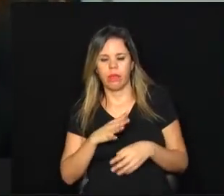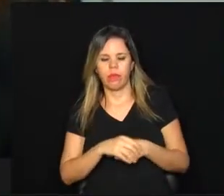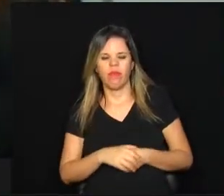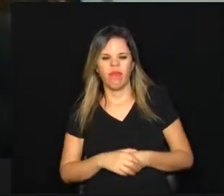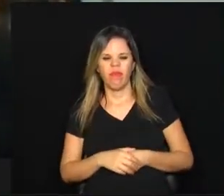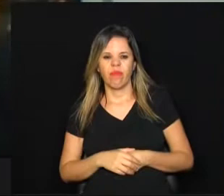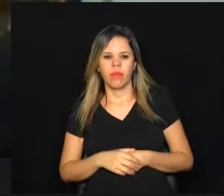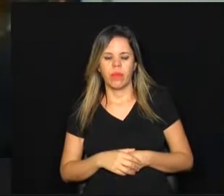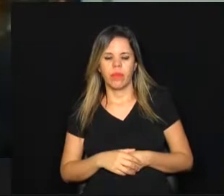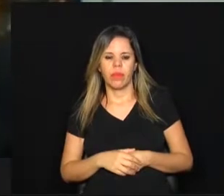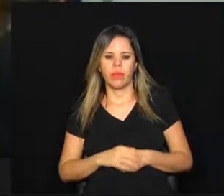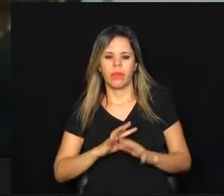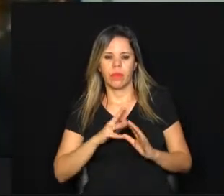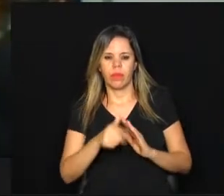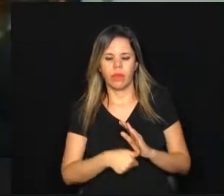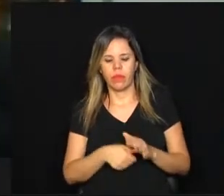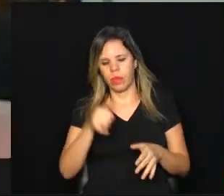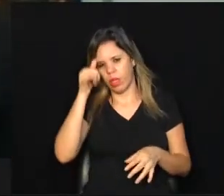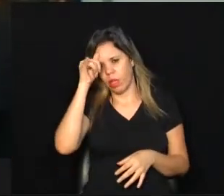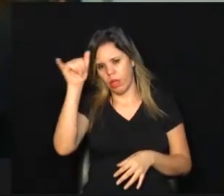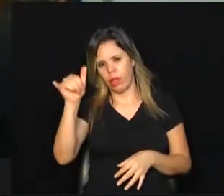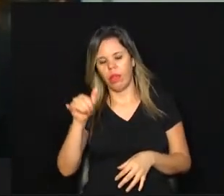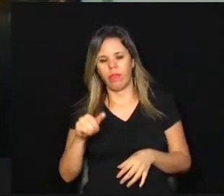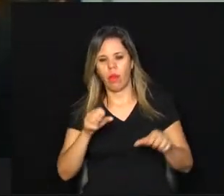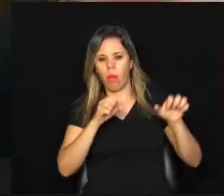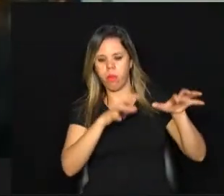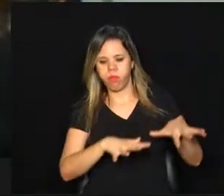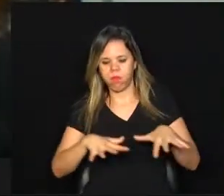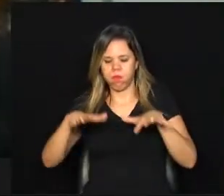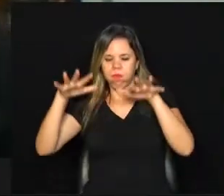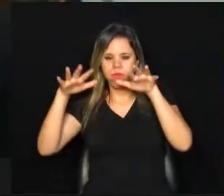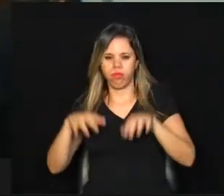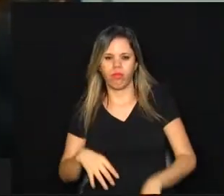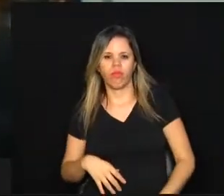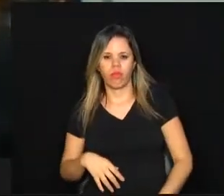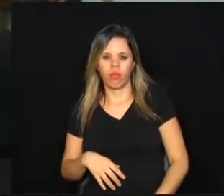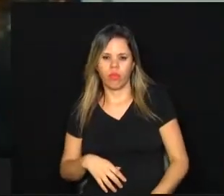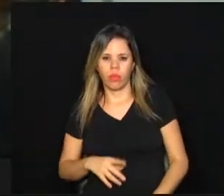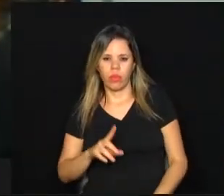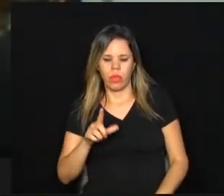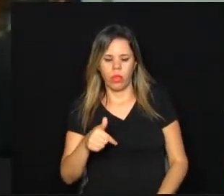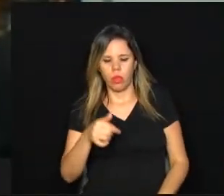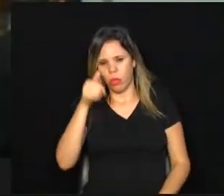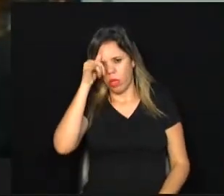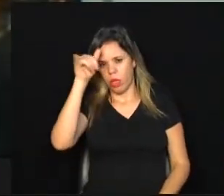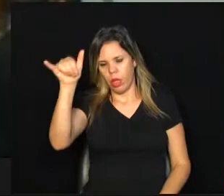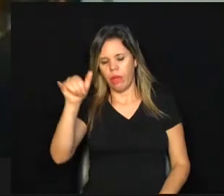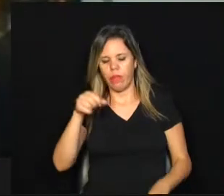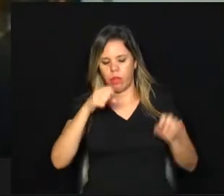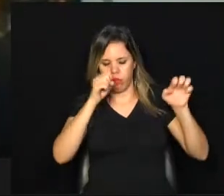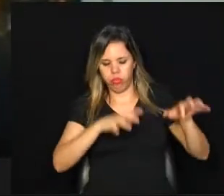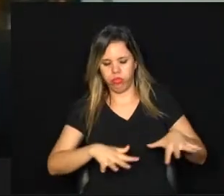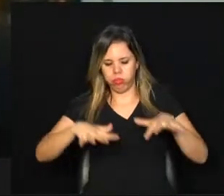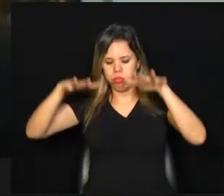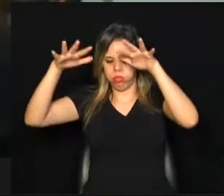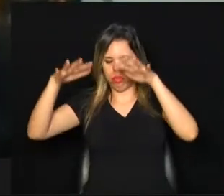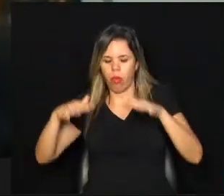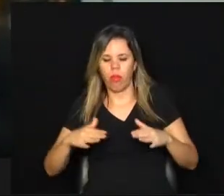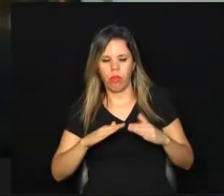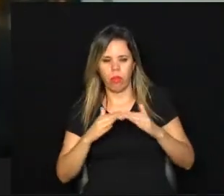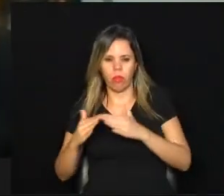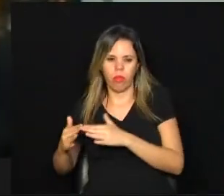forma ecológica, evitarmos as inundações. Recarrega o lençol e evita inundações. Então, eu diria o seguinte,